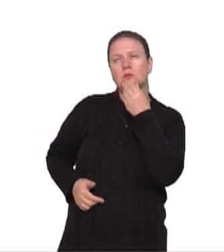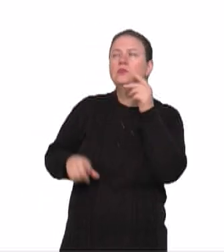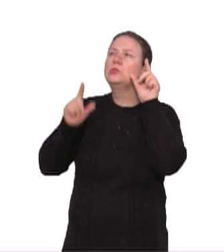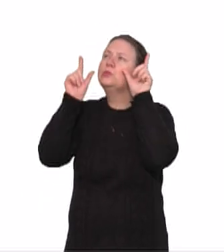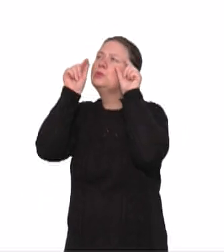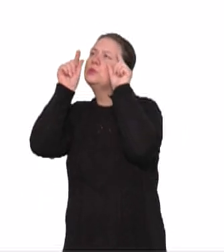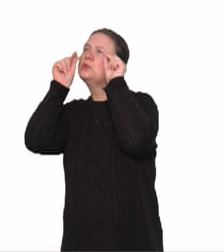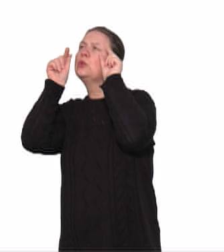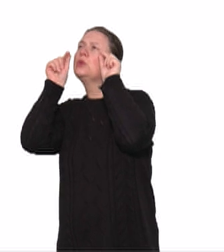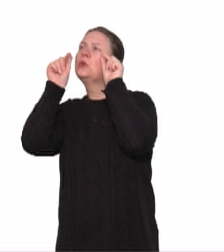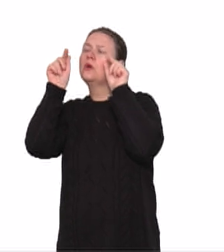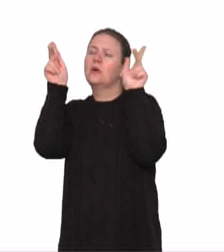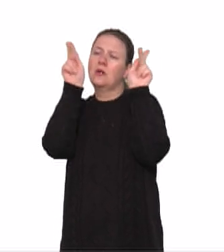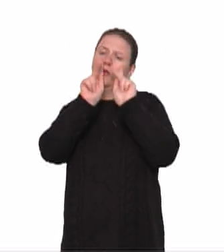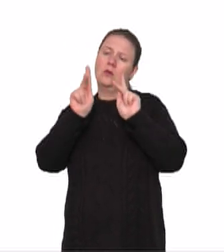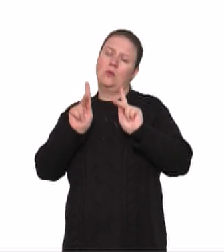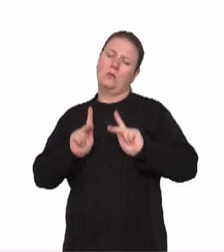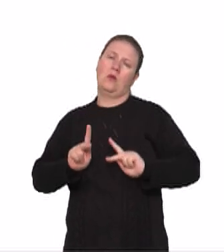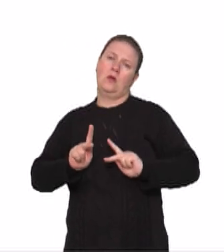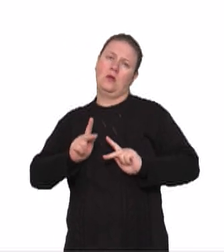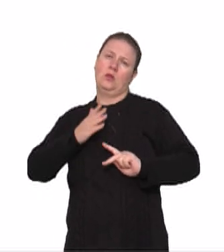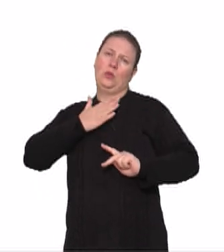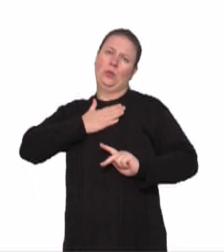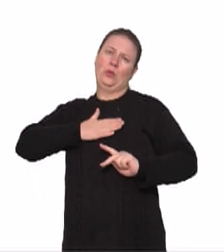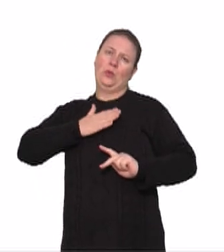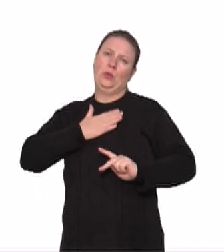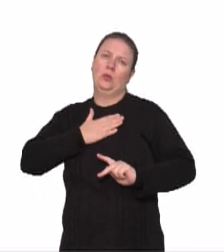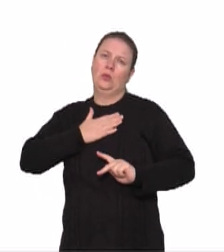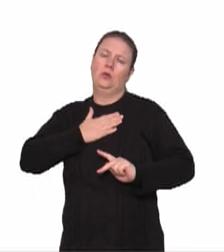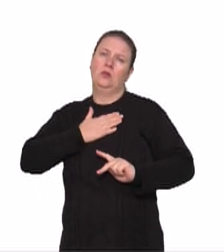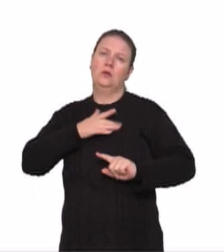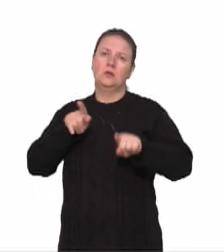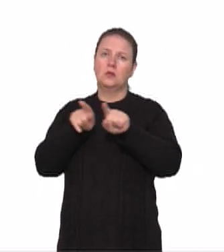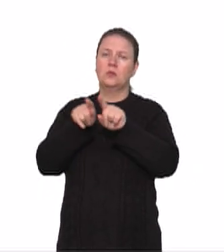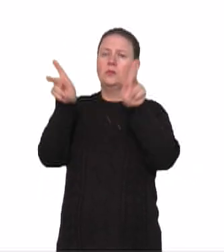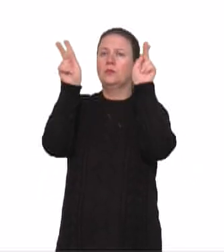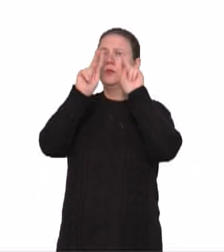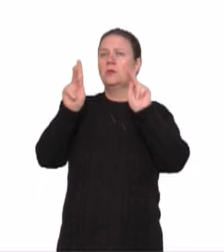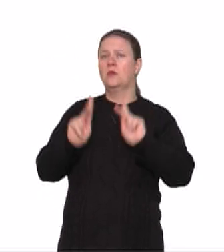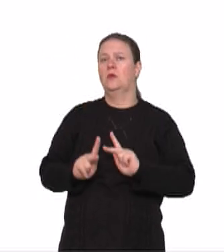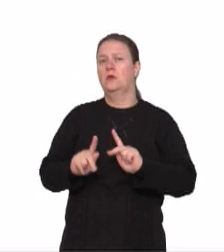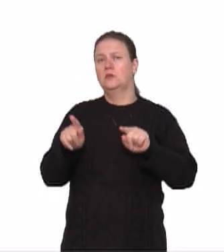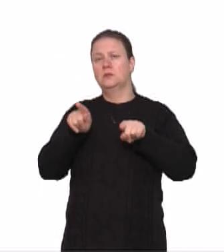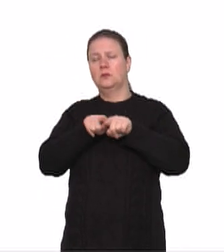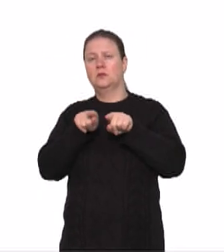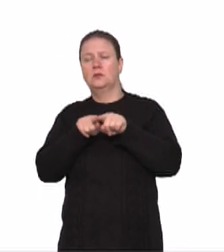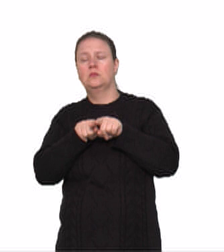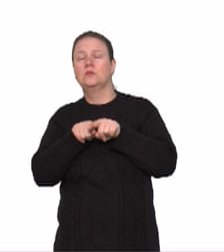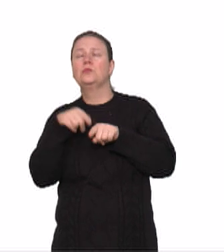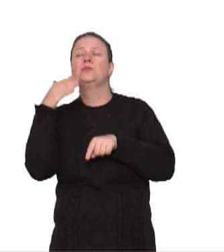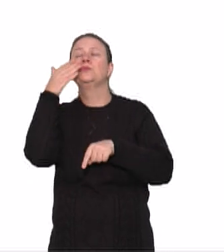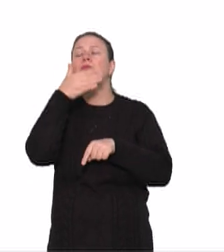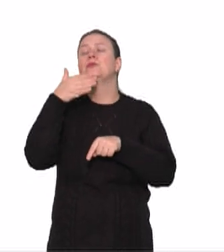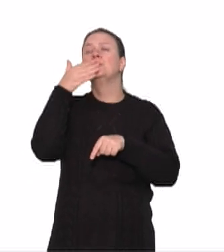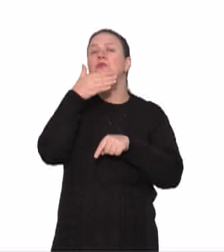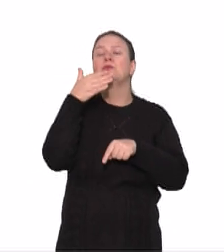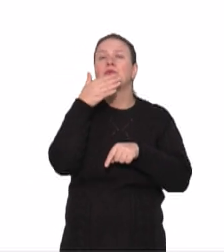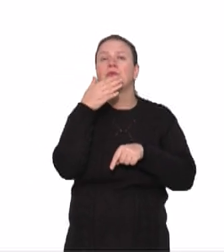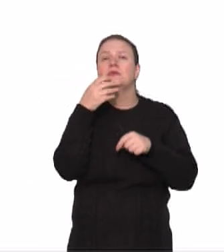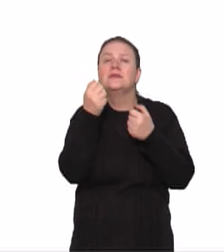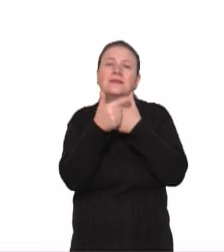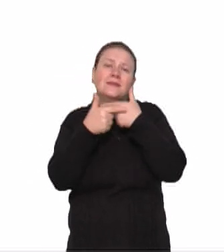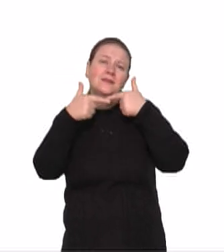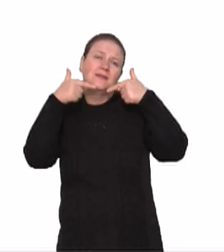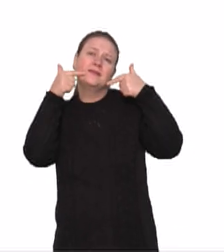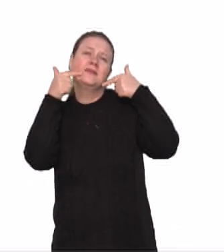olhos, paz no seio. Por sono e paz tão doces eu anseio. Sorria a aurora ao